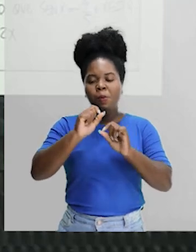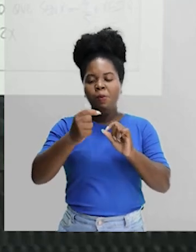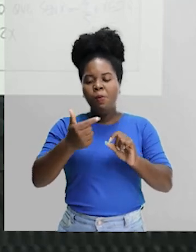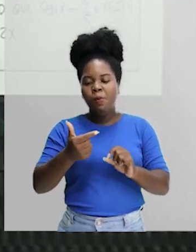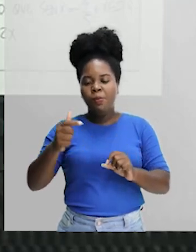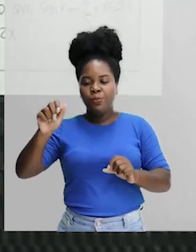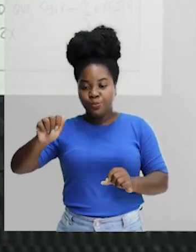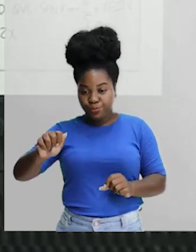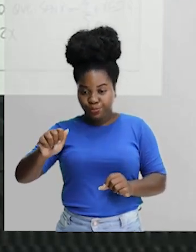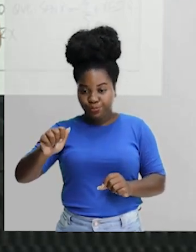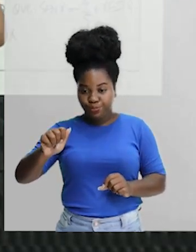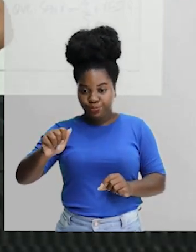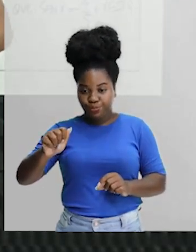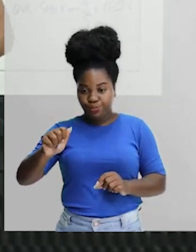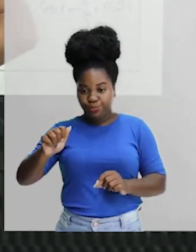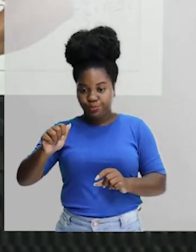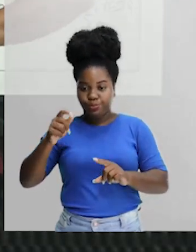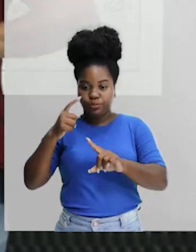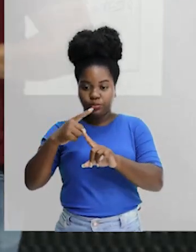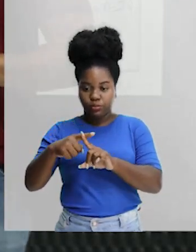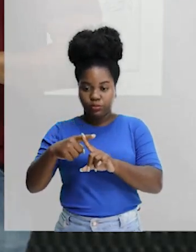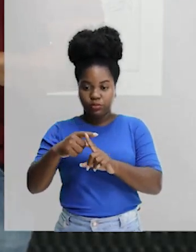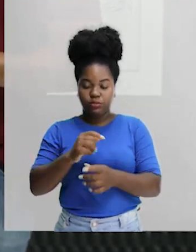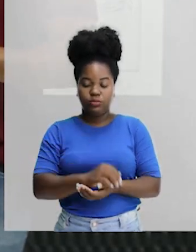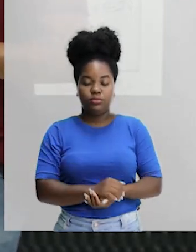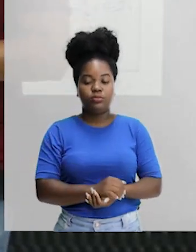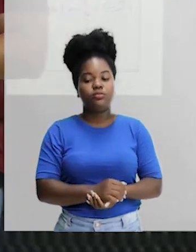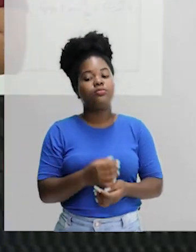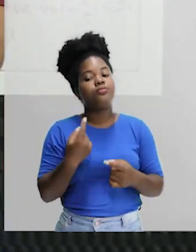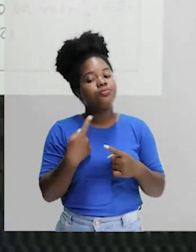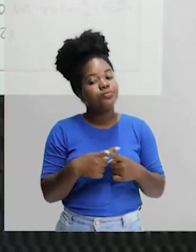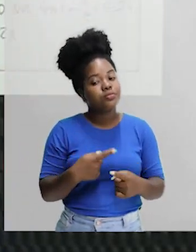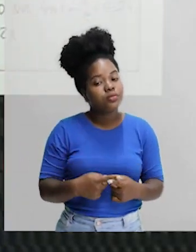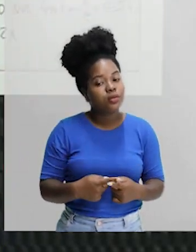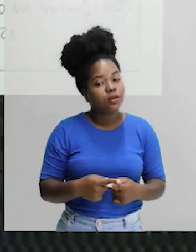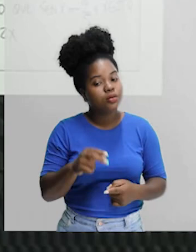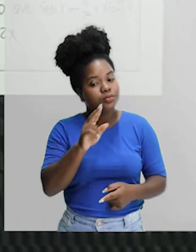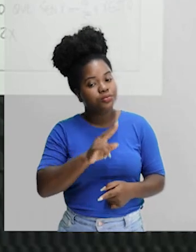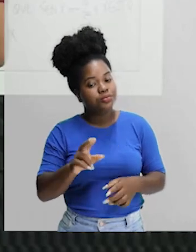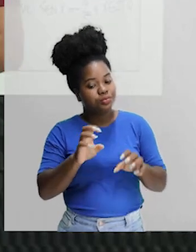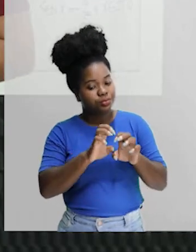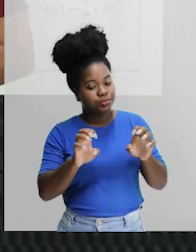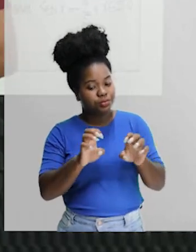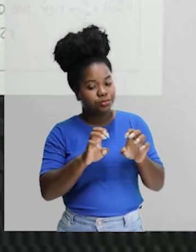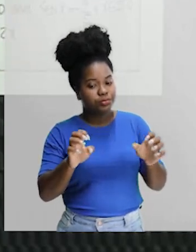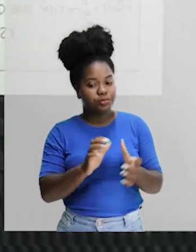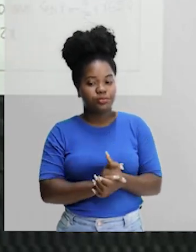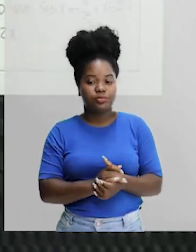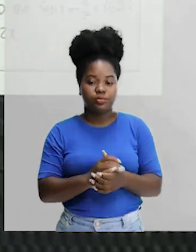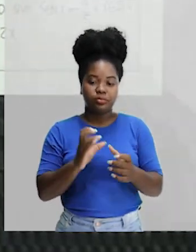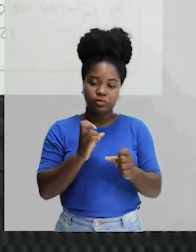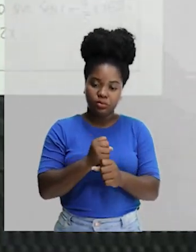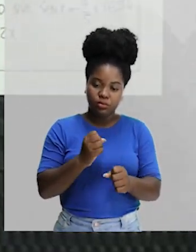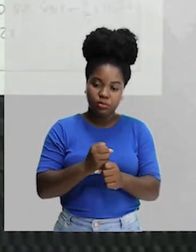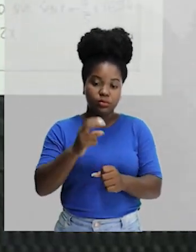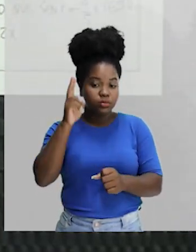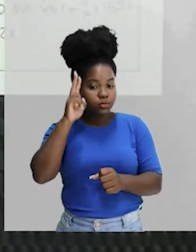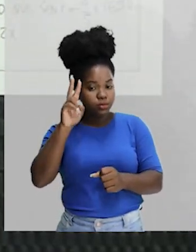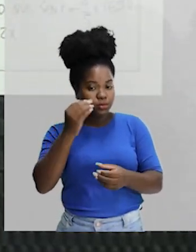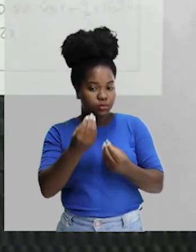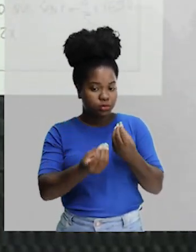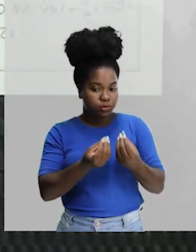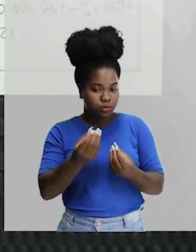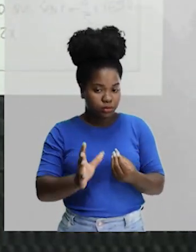2A numa soma. Por que eu fiz isso? Para que eu possa usar a fórmula da soma. Tá? Então, lembrado como é que é